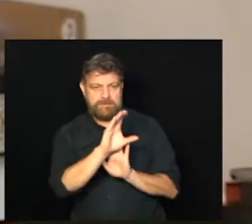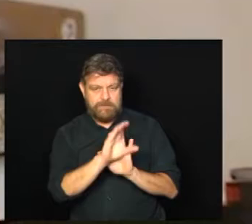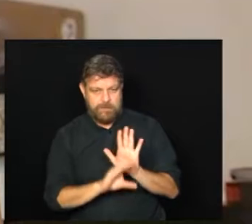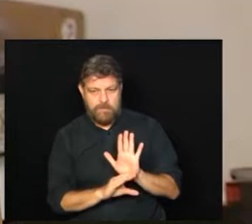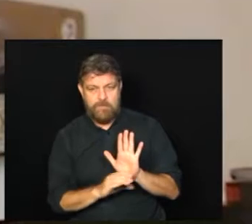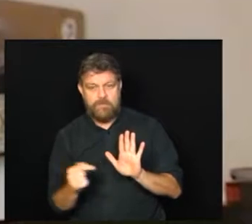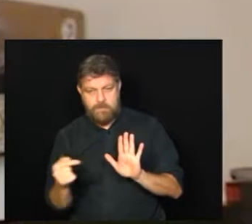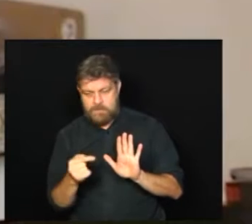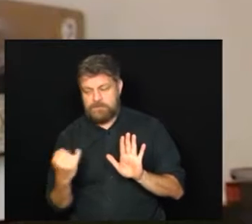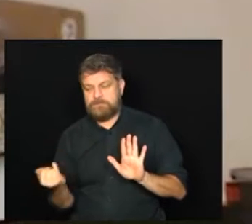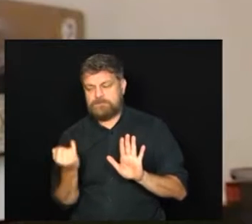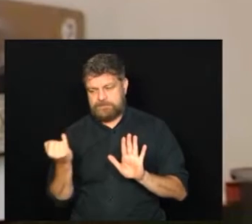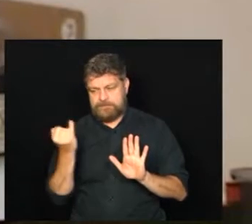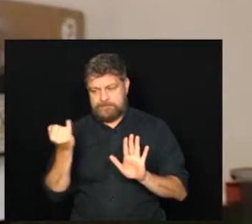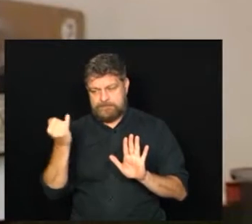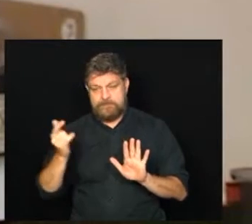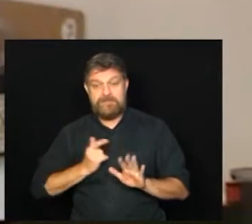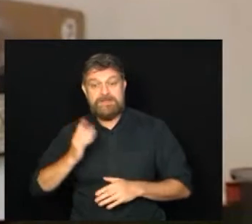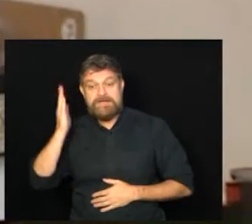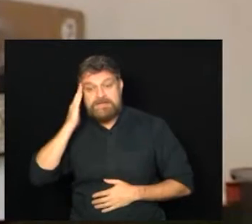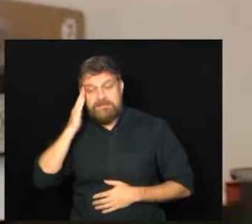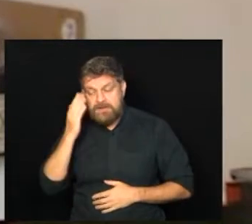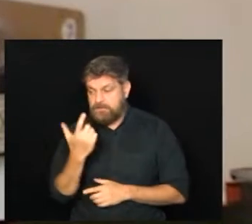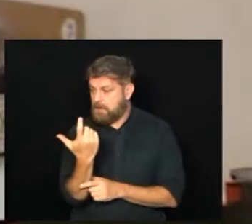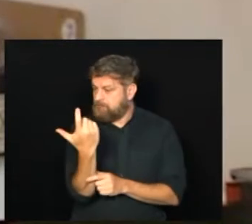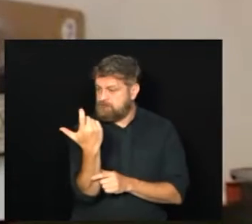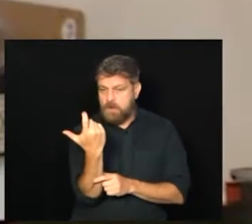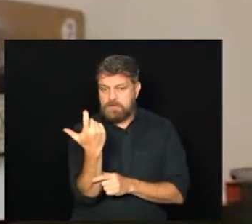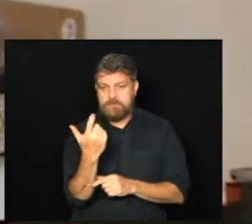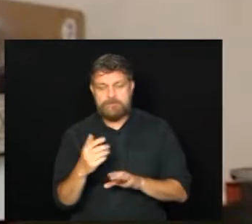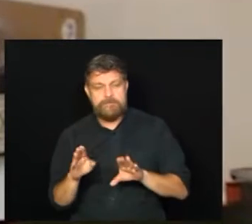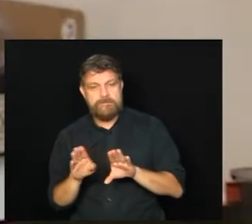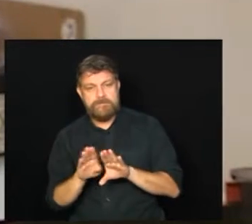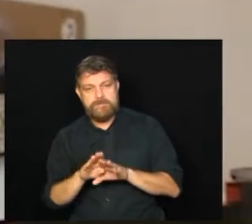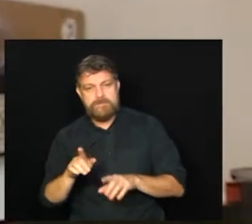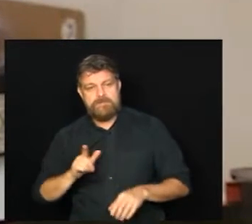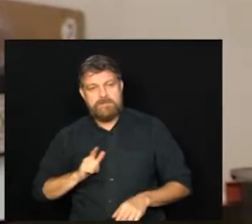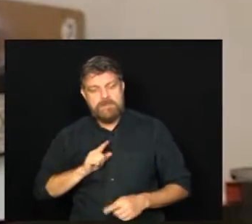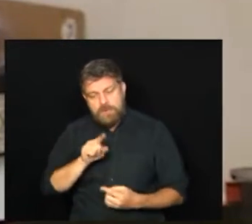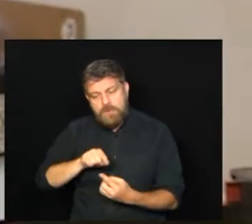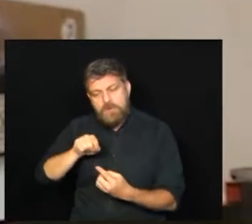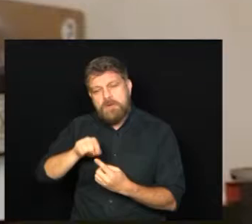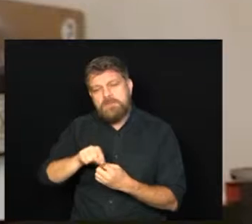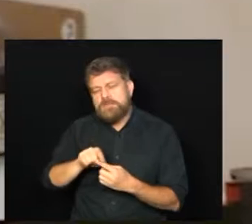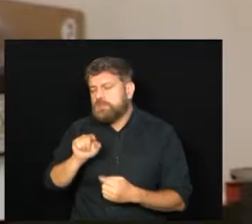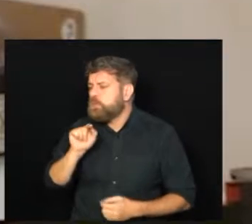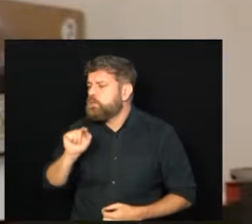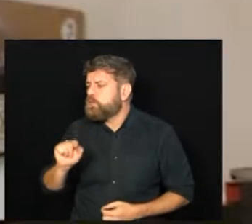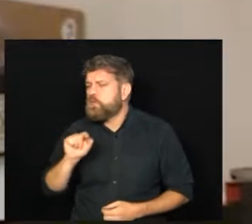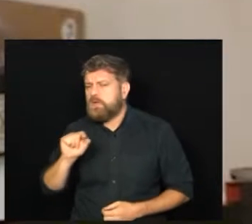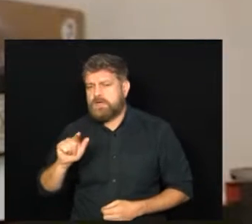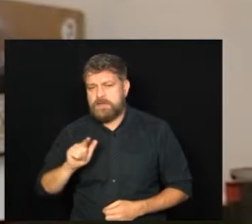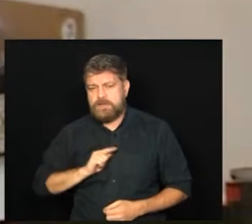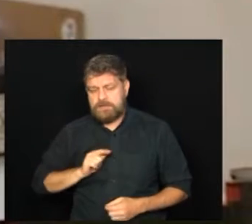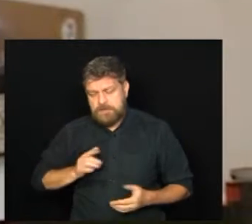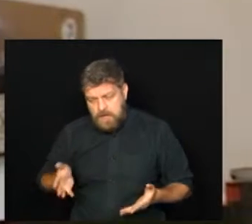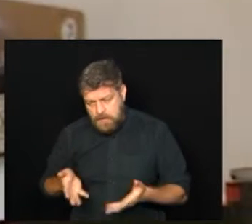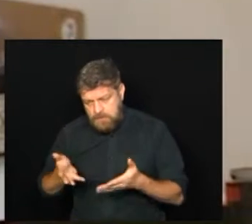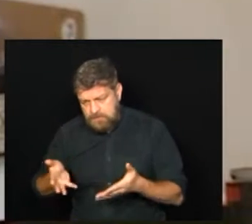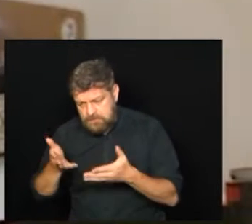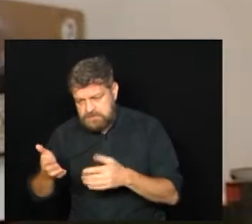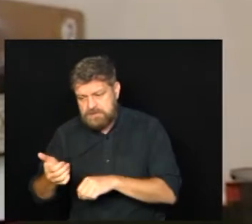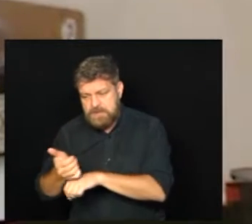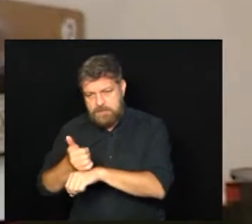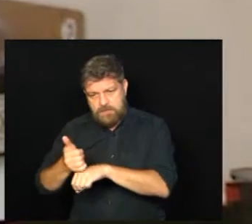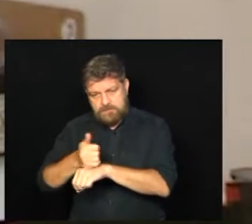importante também ter ali a imagem da pessoa. Bom, o objetivo do programa qual é? Além de promover, claro, a